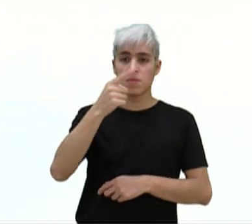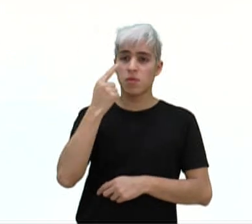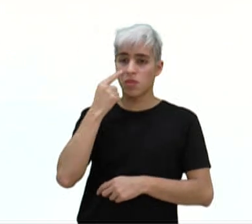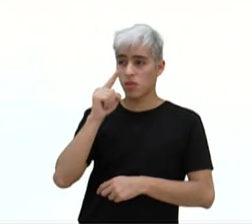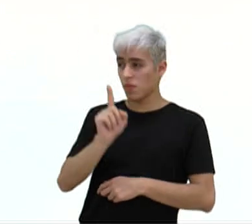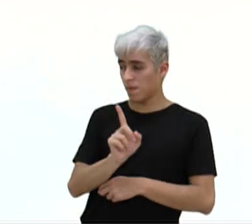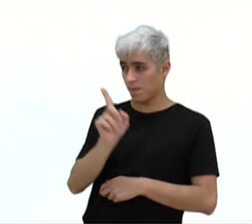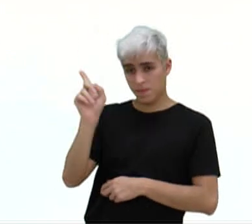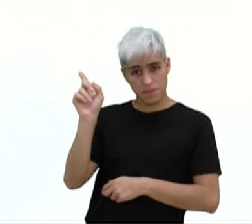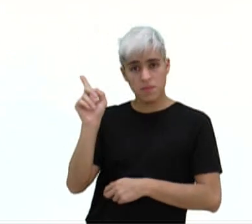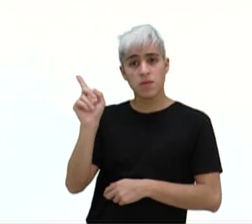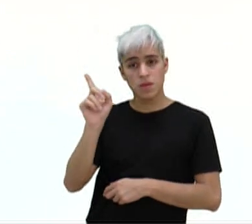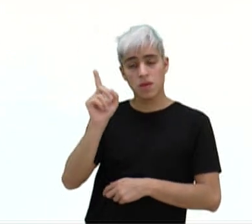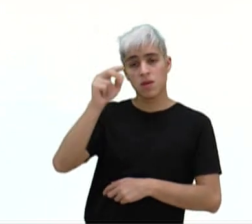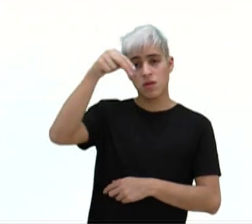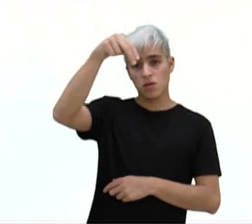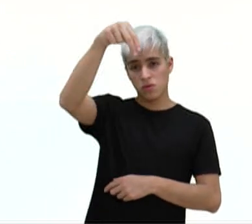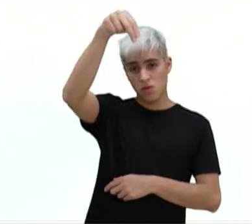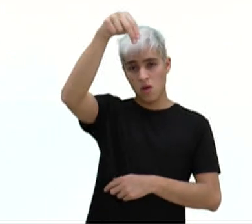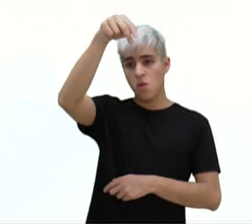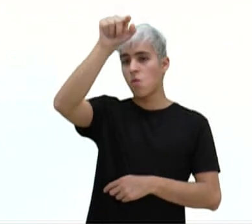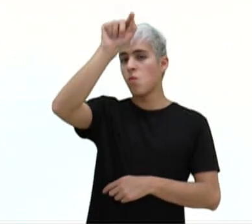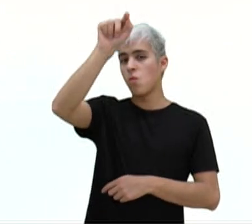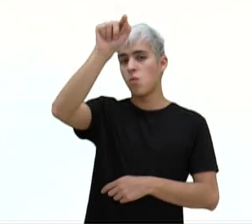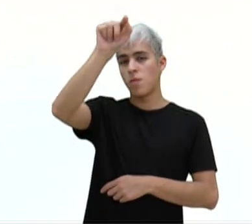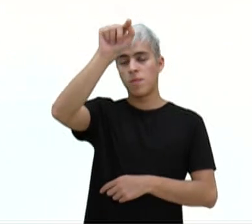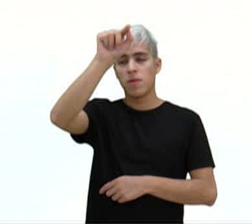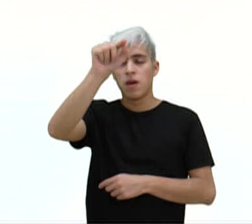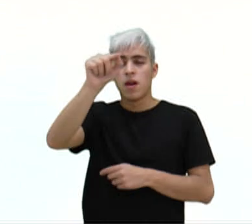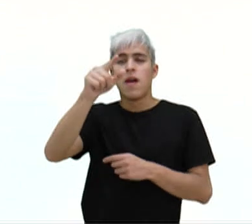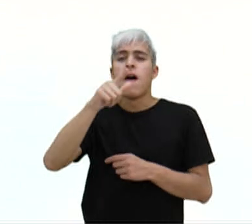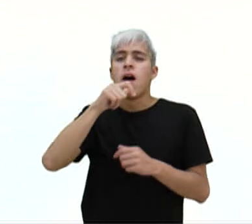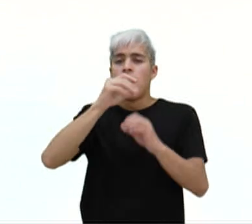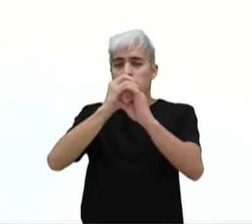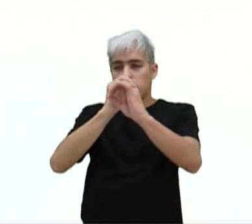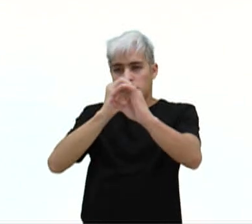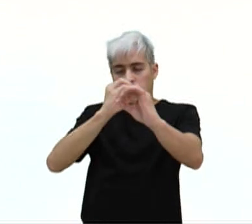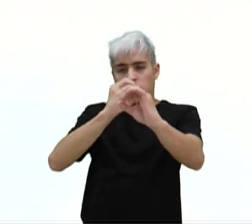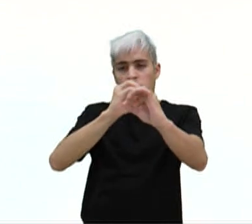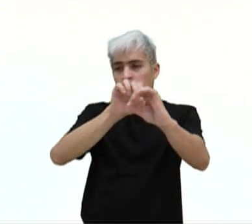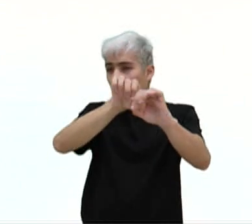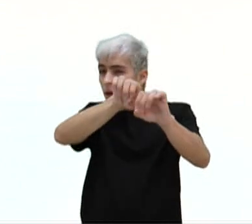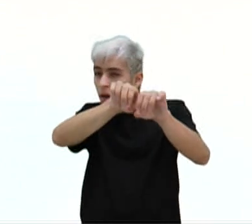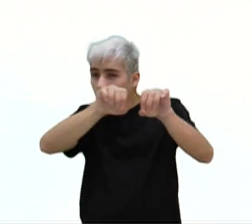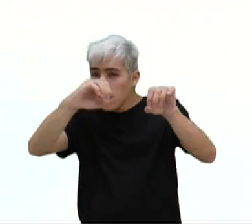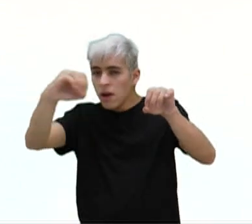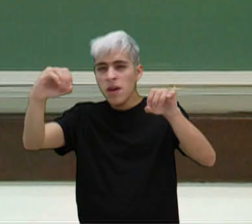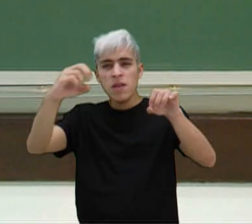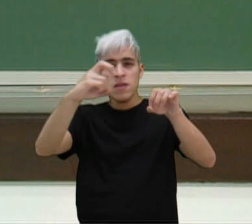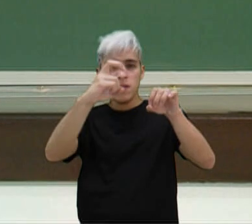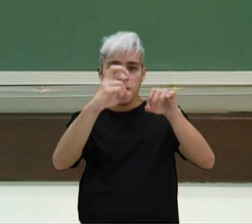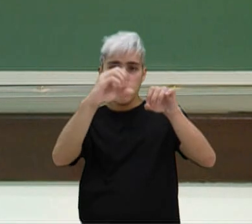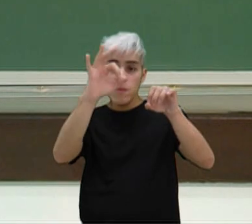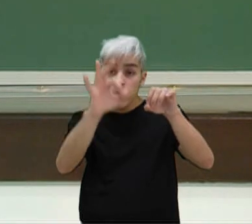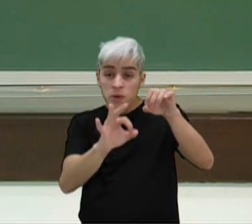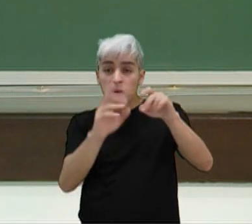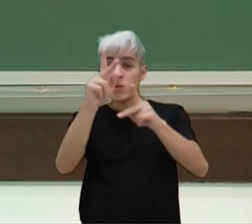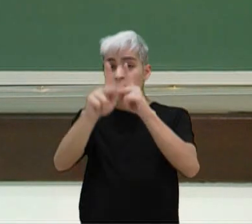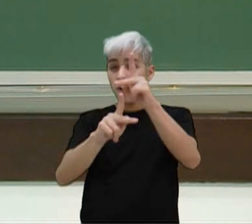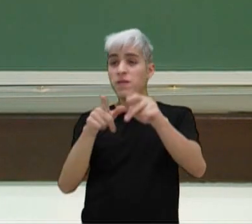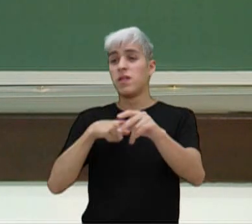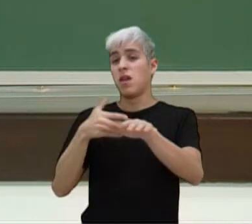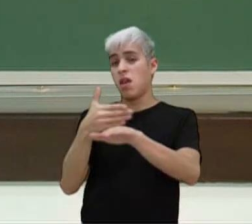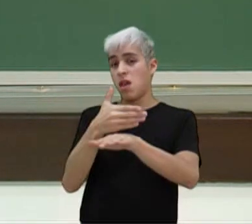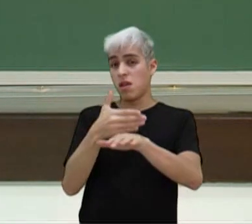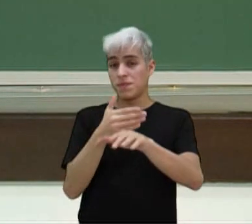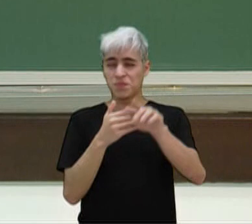mapa, né, que a região norte, ela alcança lá o abastecimento de água 59% da população,